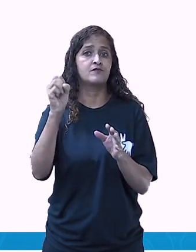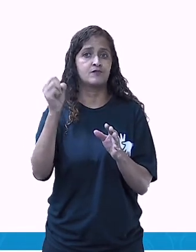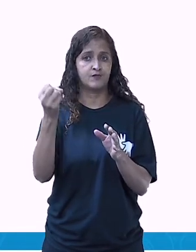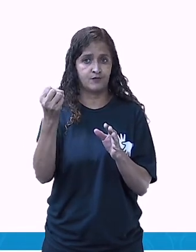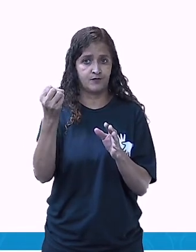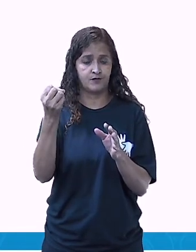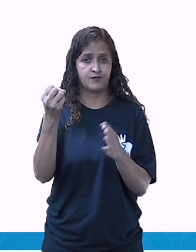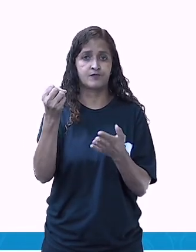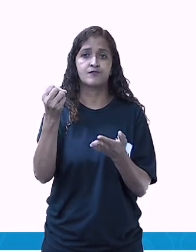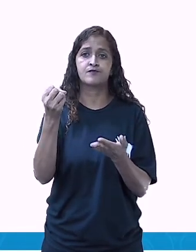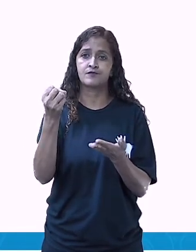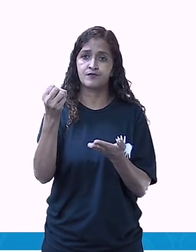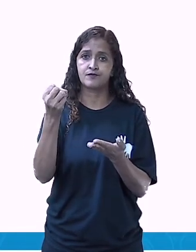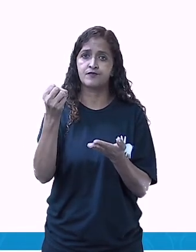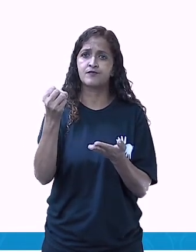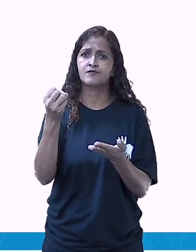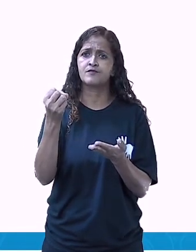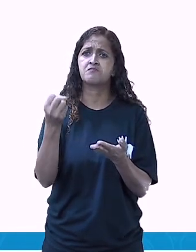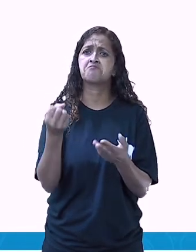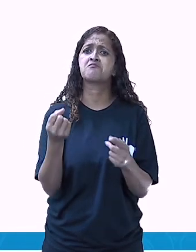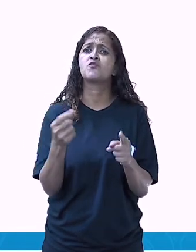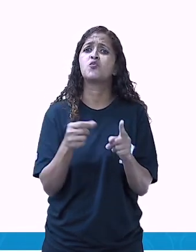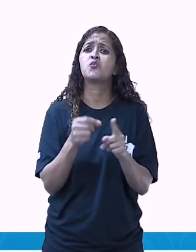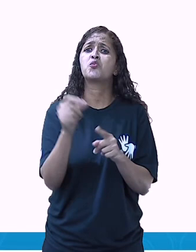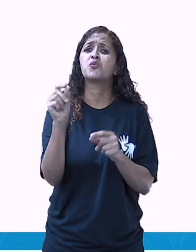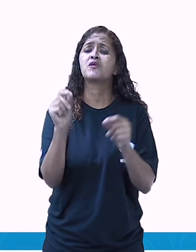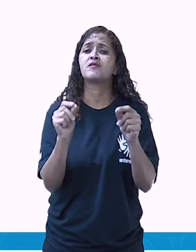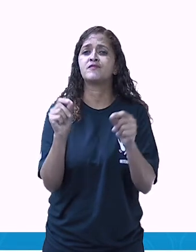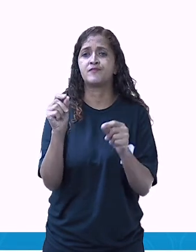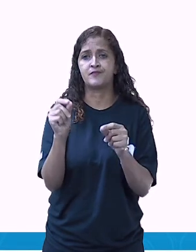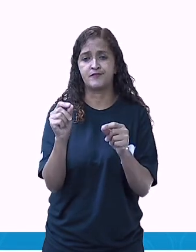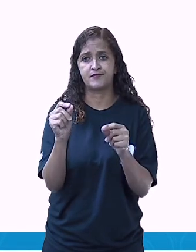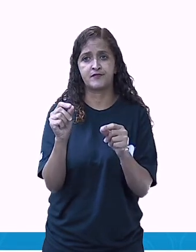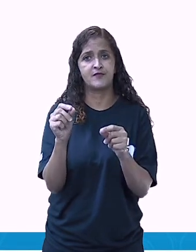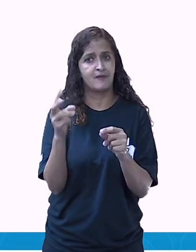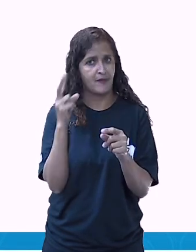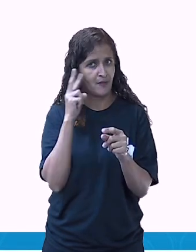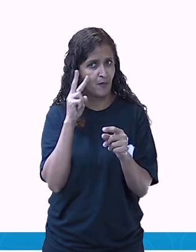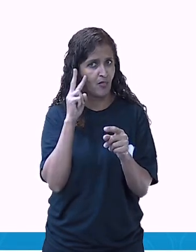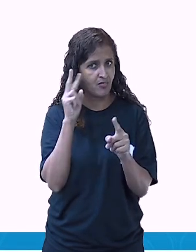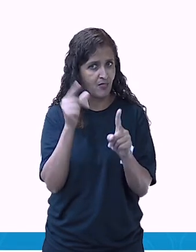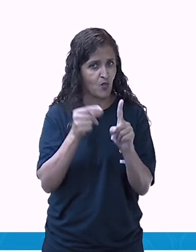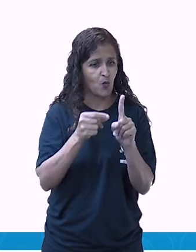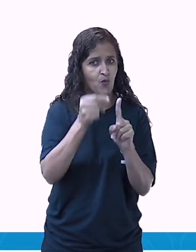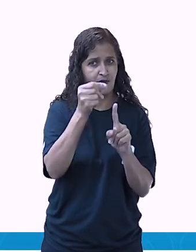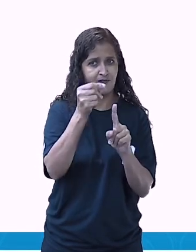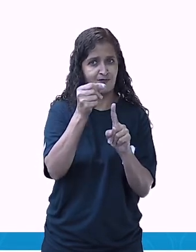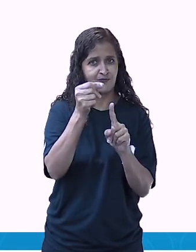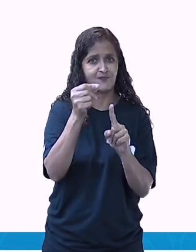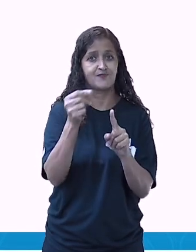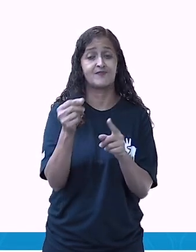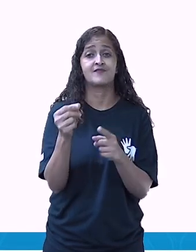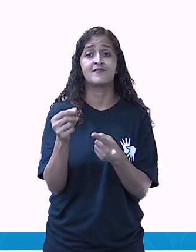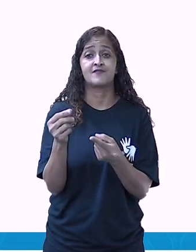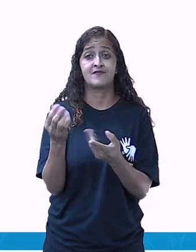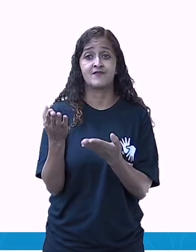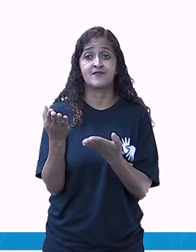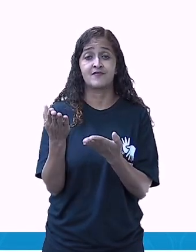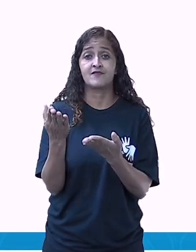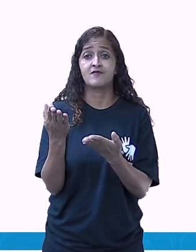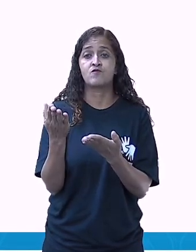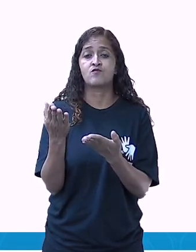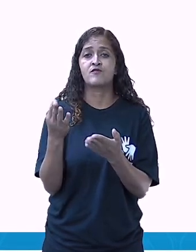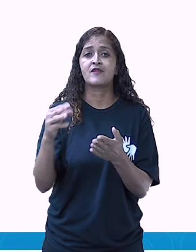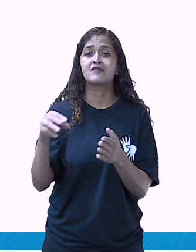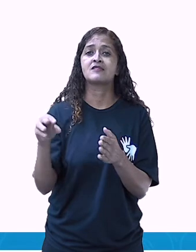6 e 8. O que é unidade, gente? Nós estamos estudando anteriormente. Unidade não é o